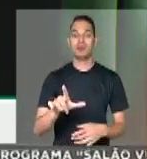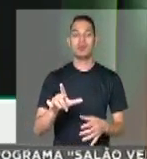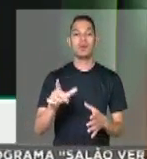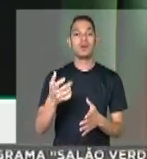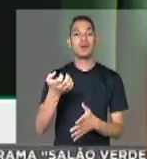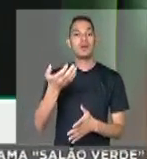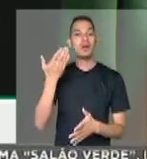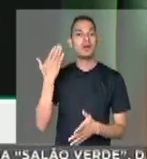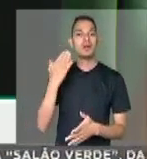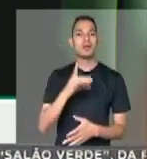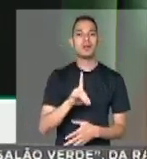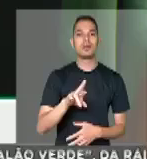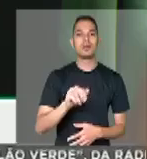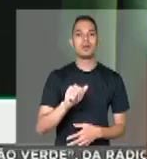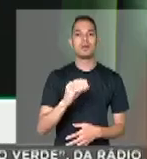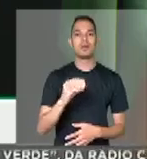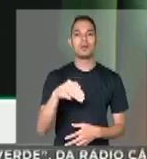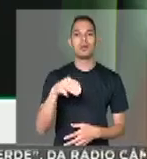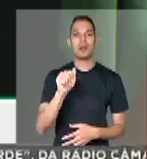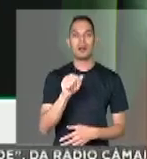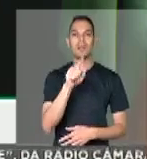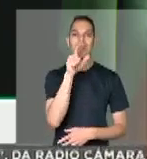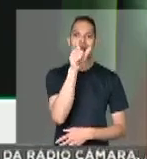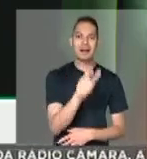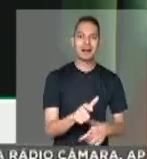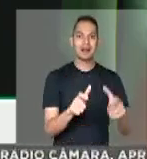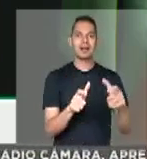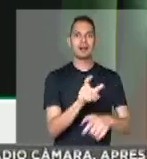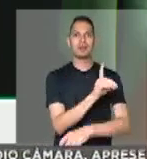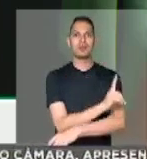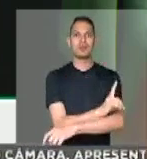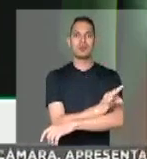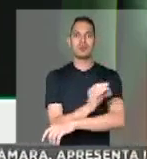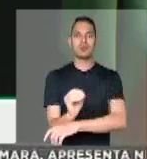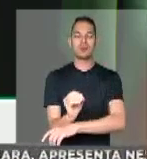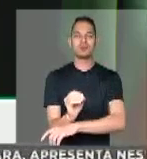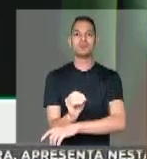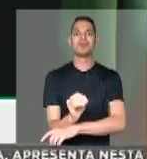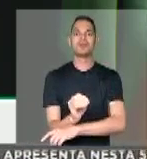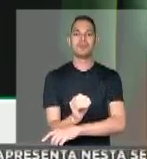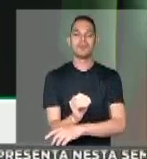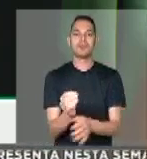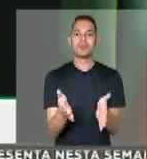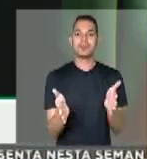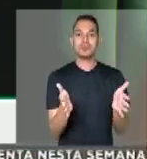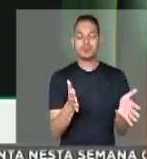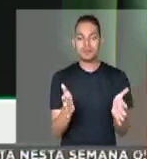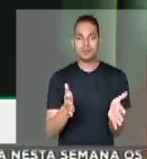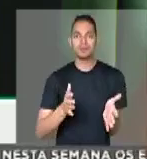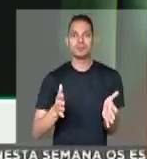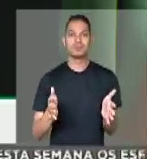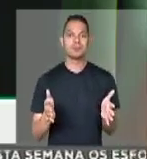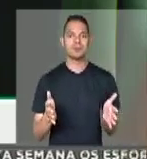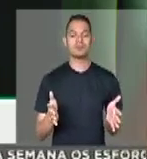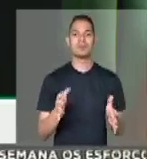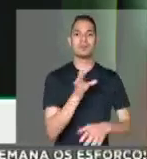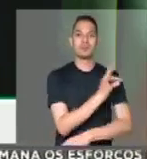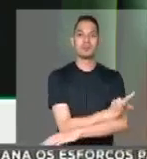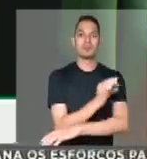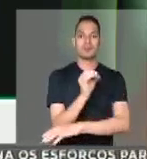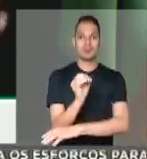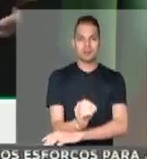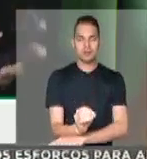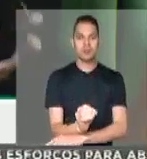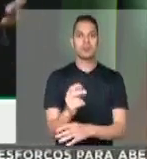DRACMA, infelizmente, fazia lá no meu Tocantins. E durante o recesso não foi diferente. No